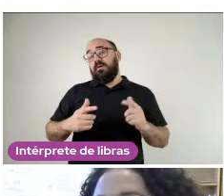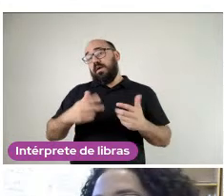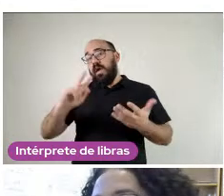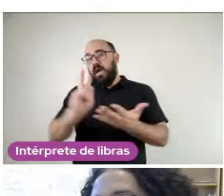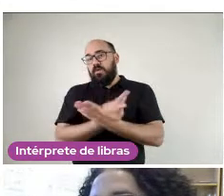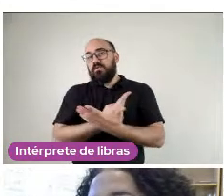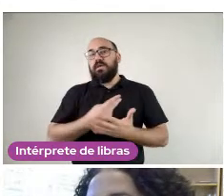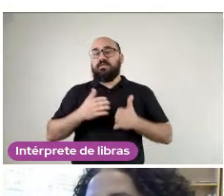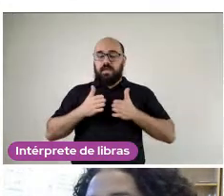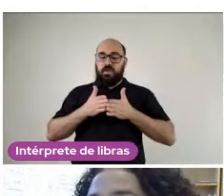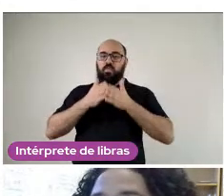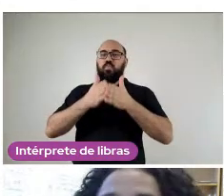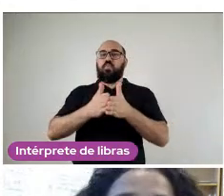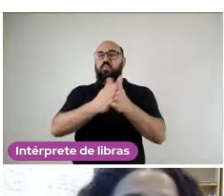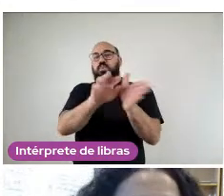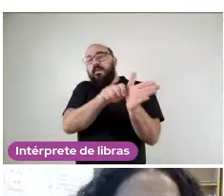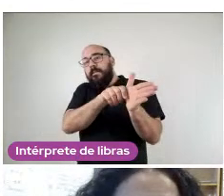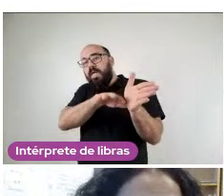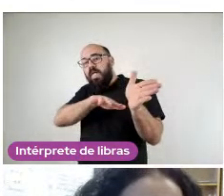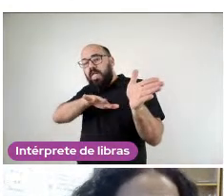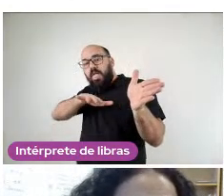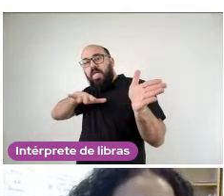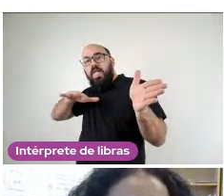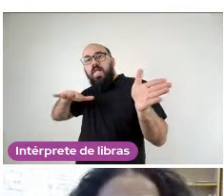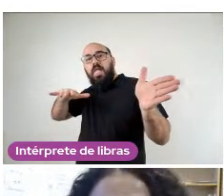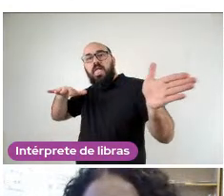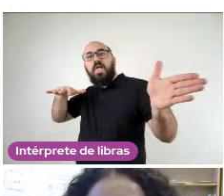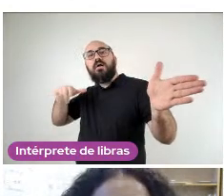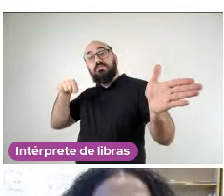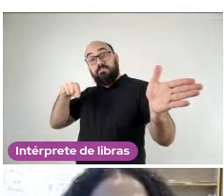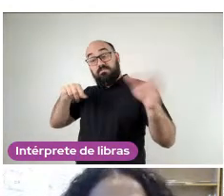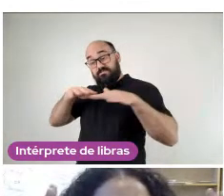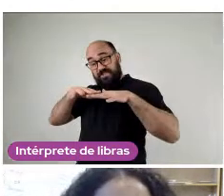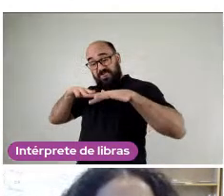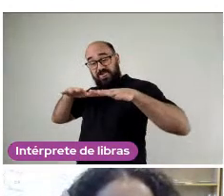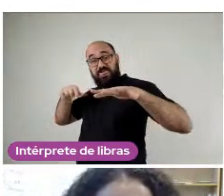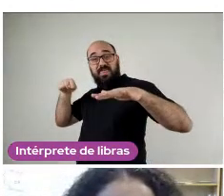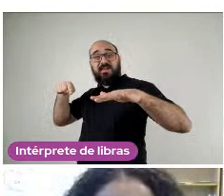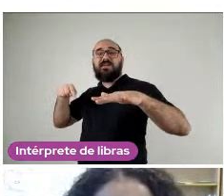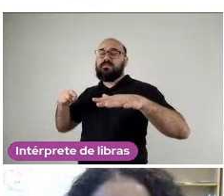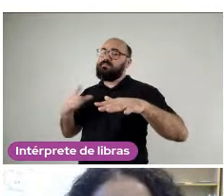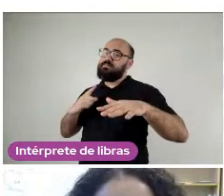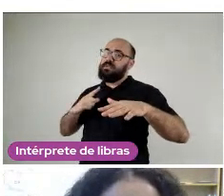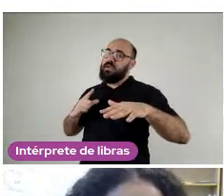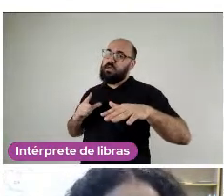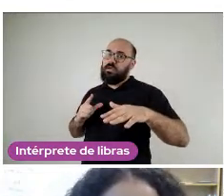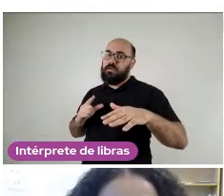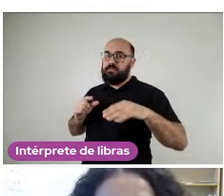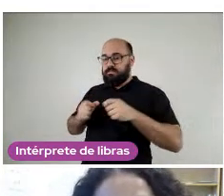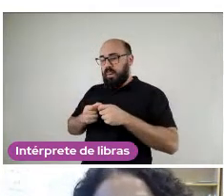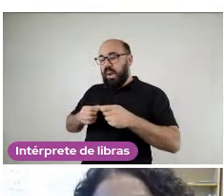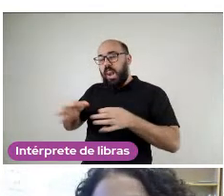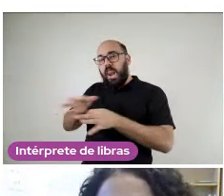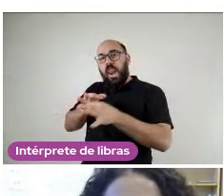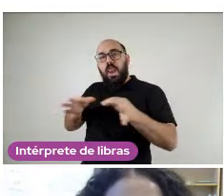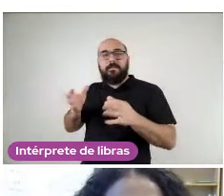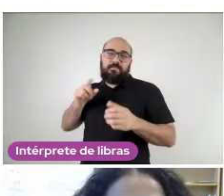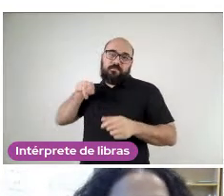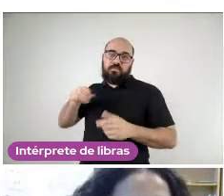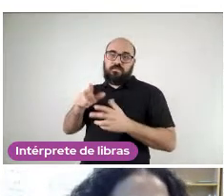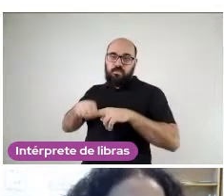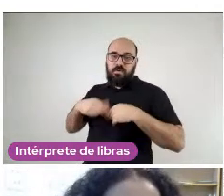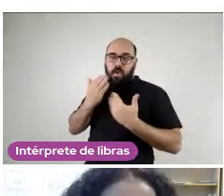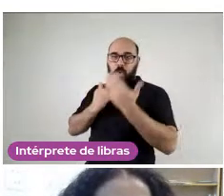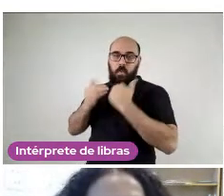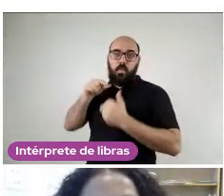navios, ou até mesmo o transporte de organismos cultivados. Se a gente crescer um monte de mexilhão num lugar e transportar esse